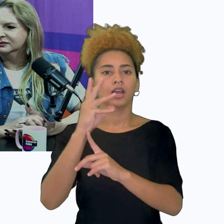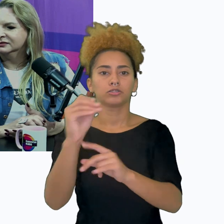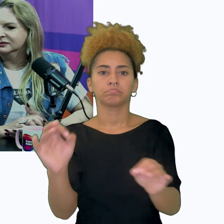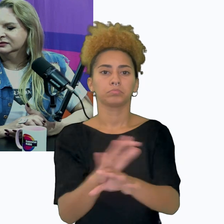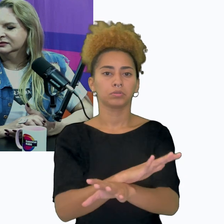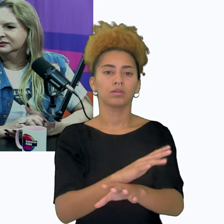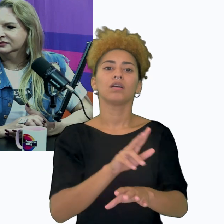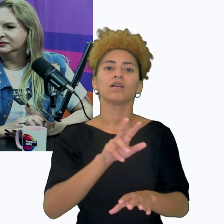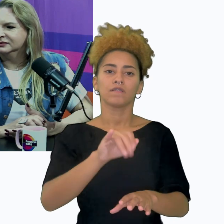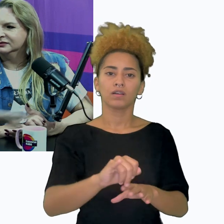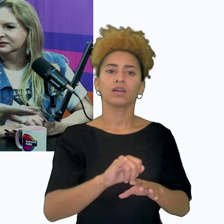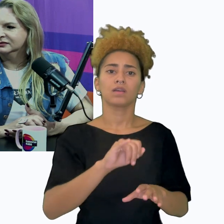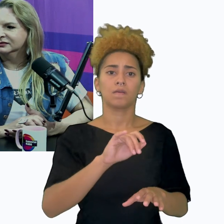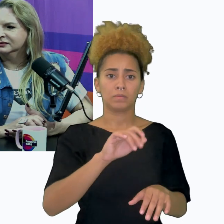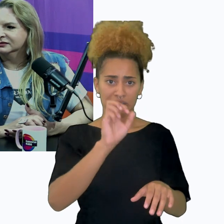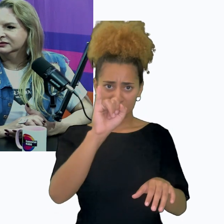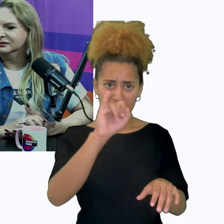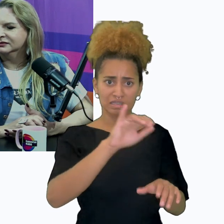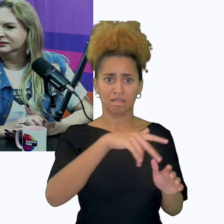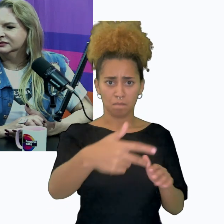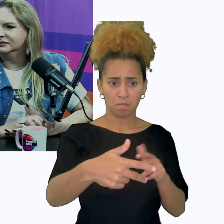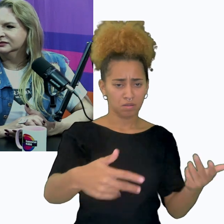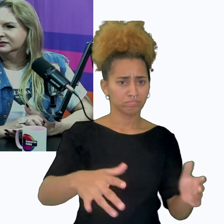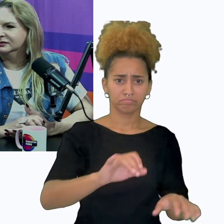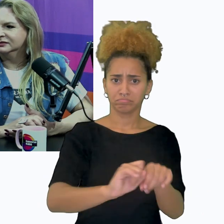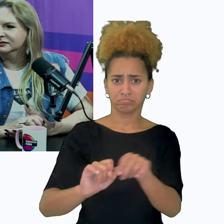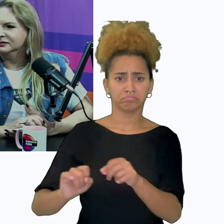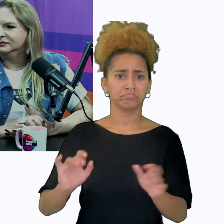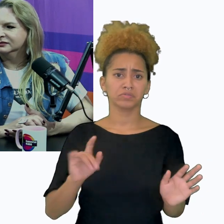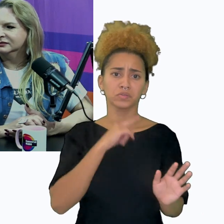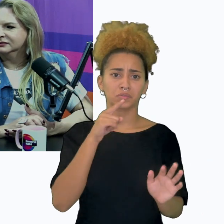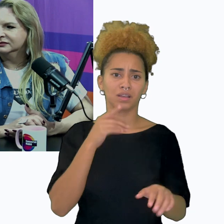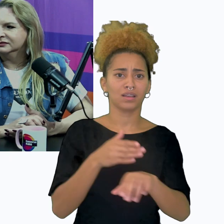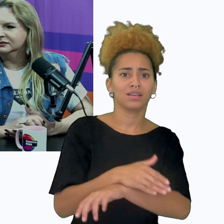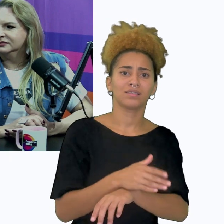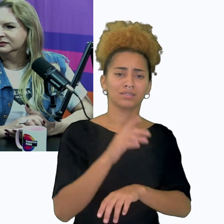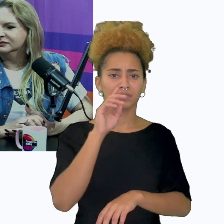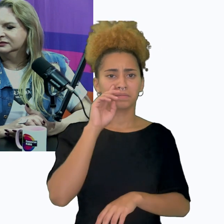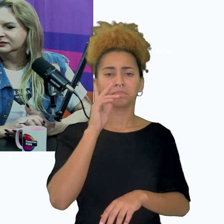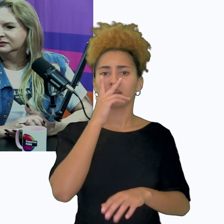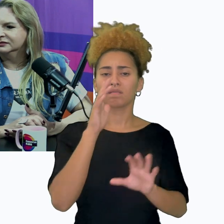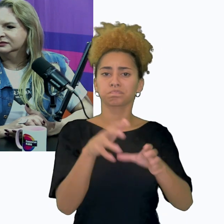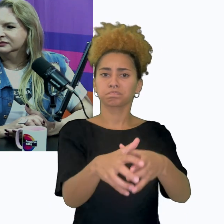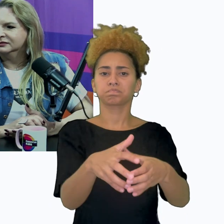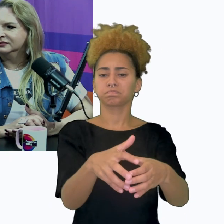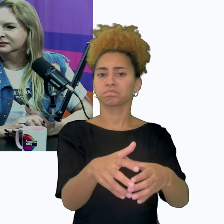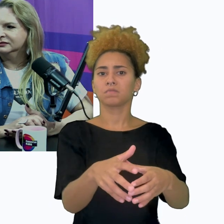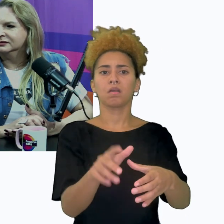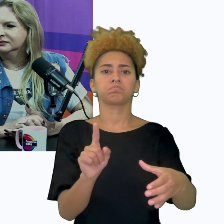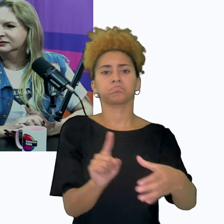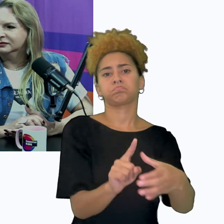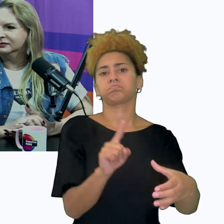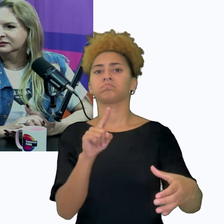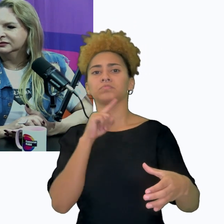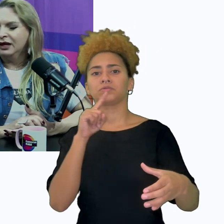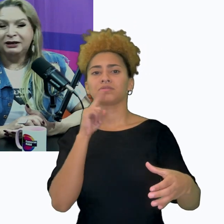Aquilo ali é os artistas que tem, e quando for morrendo, vai desaparecendo. Não vão entrar porque ninguém vai deixar e aquele. Não dá para. Virou um nó. Acabou. Não tem